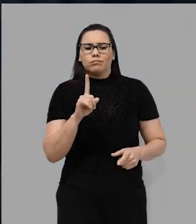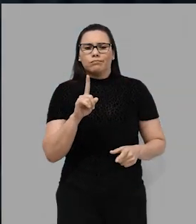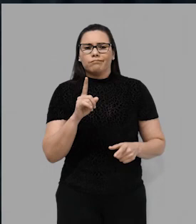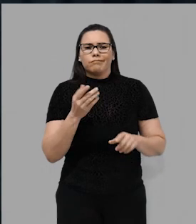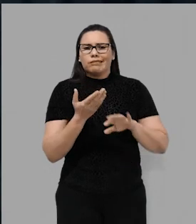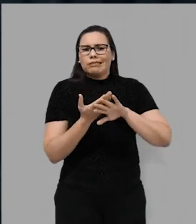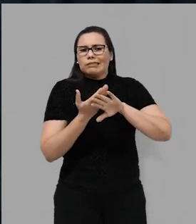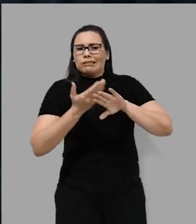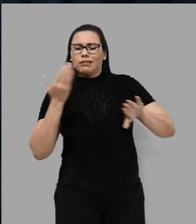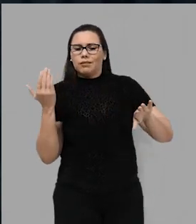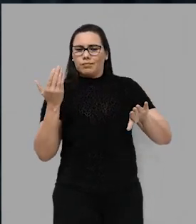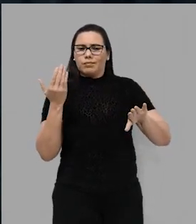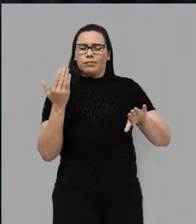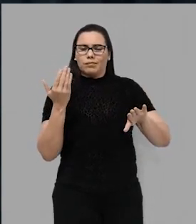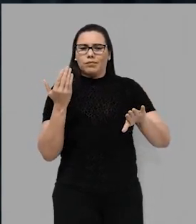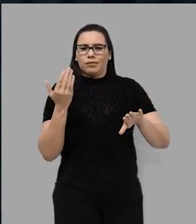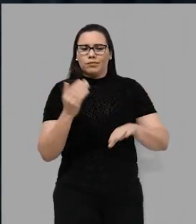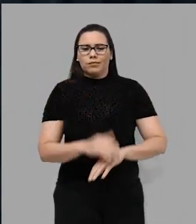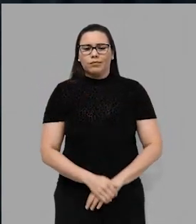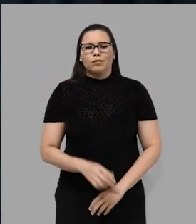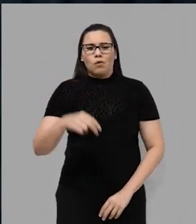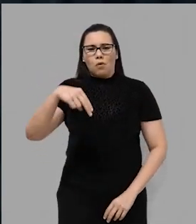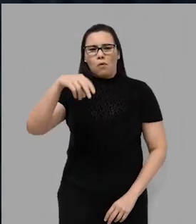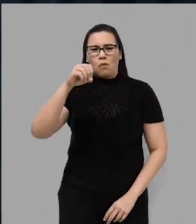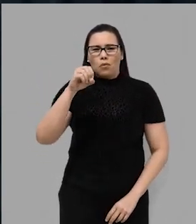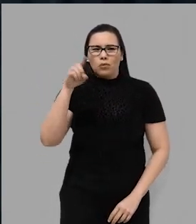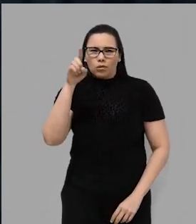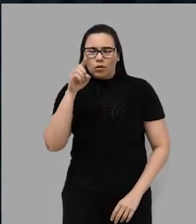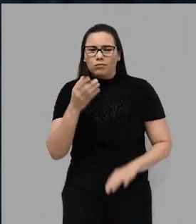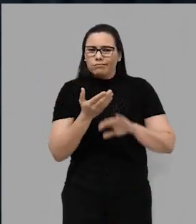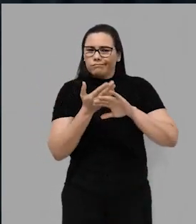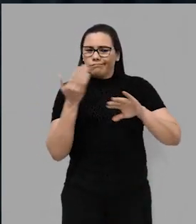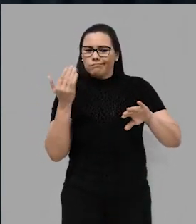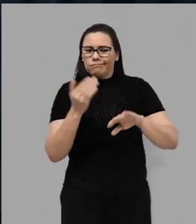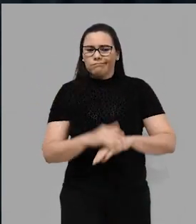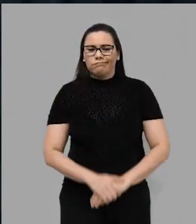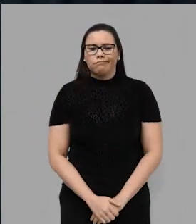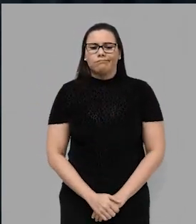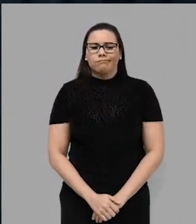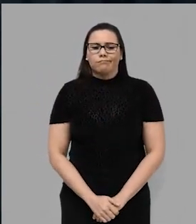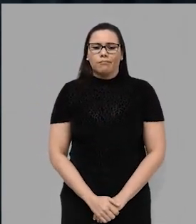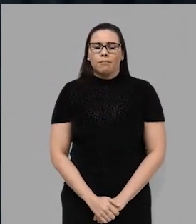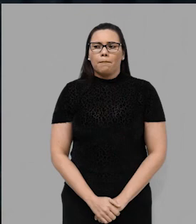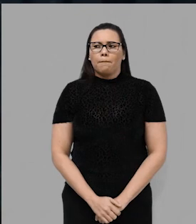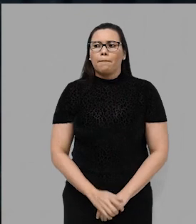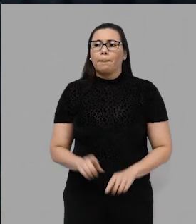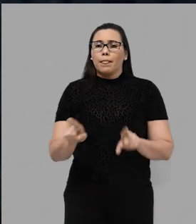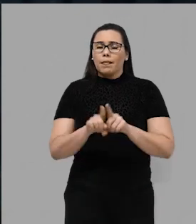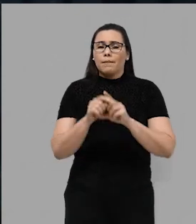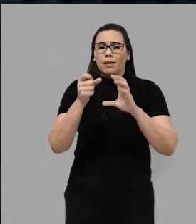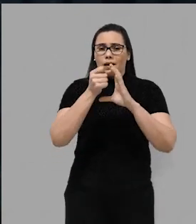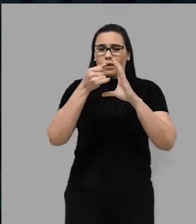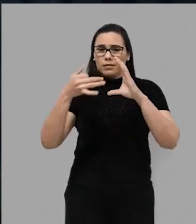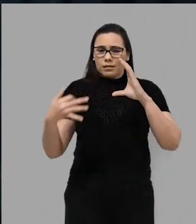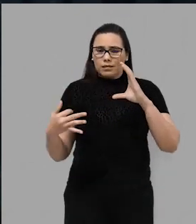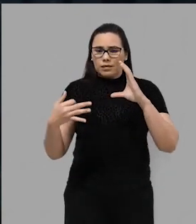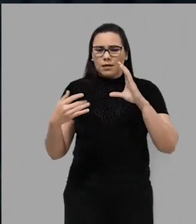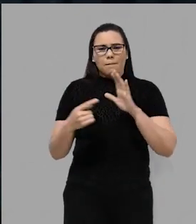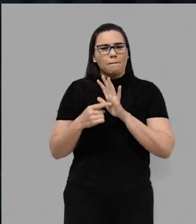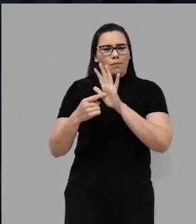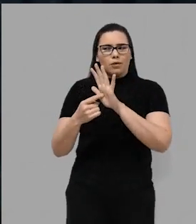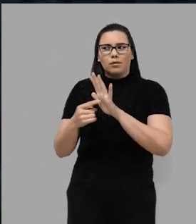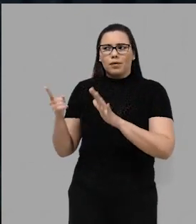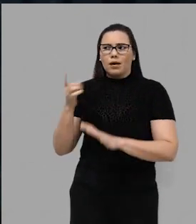aqui. Ok? Uma outra coisa. Essa característica que está sendo representado por esta cor